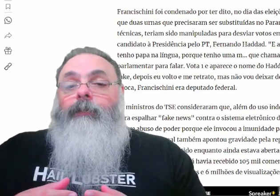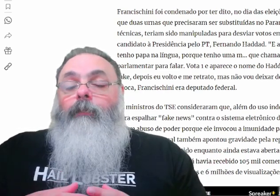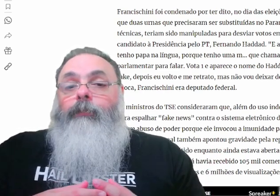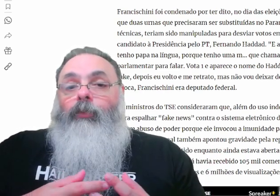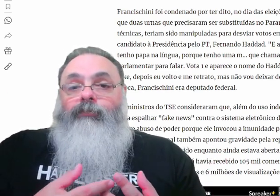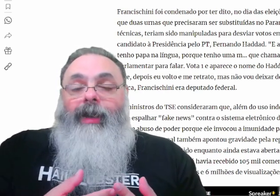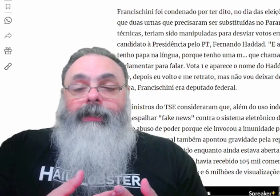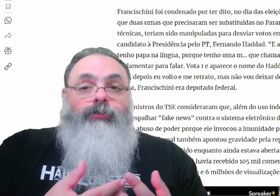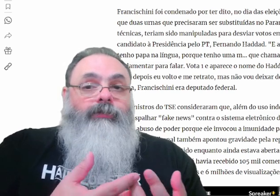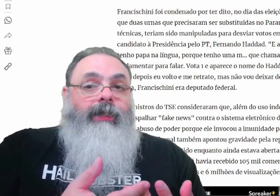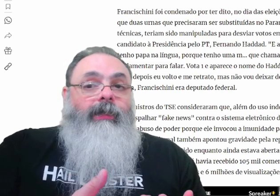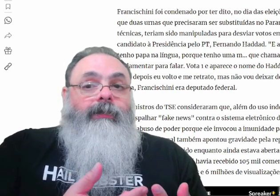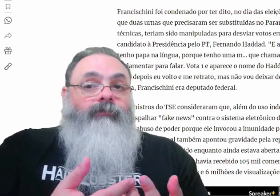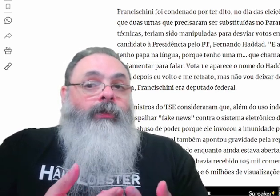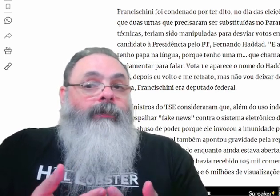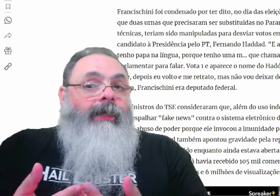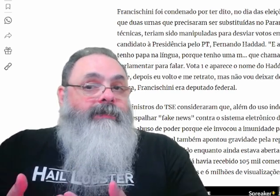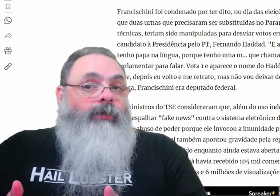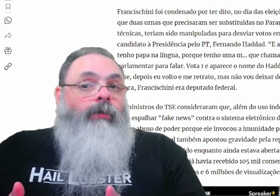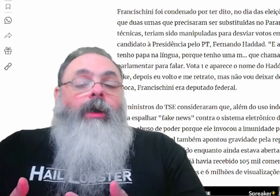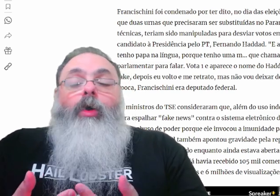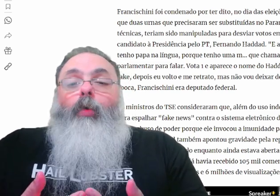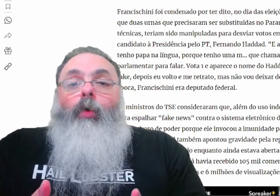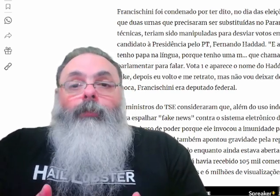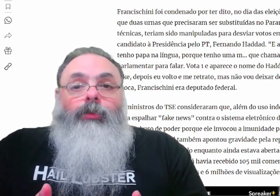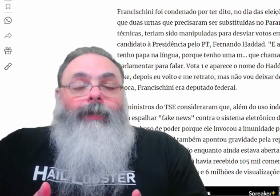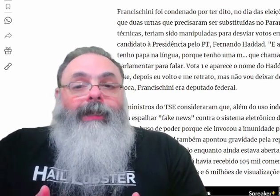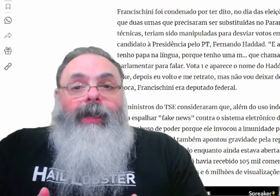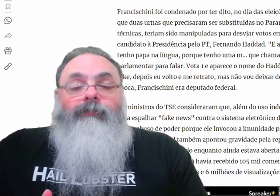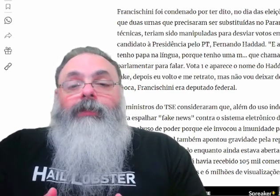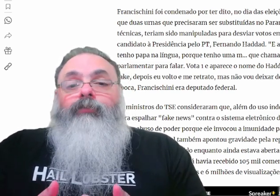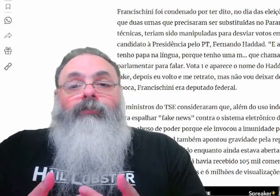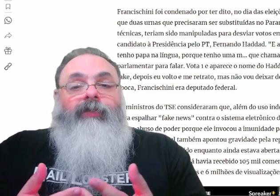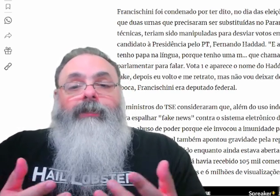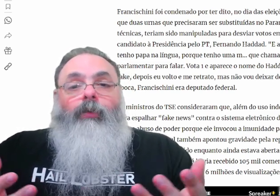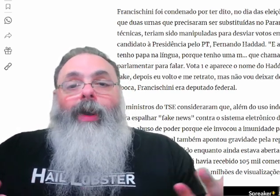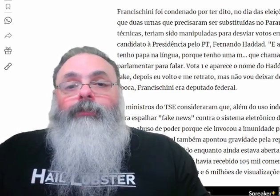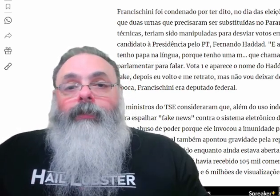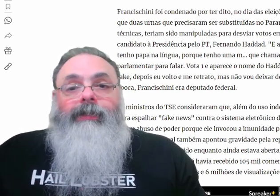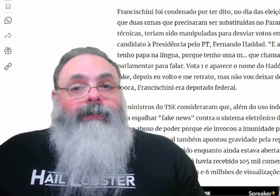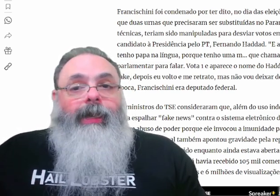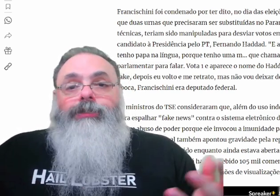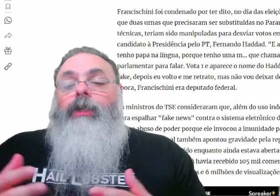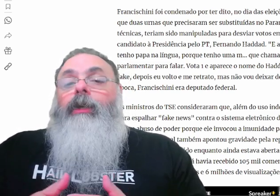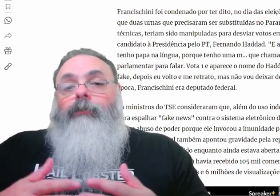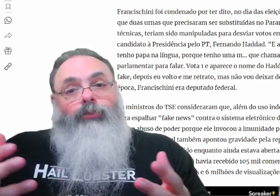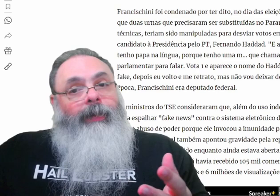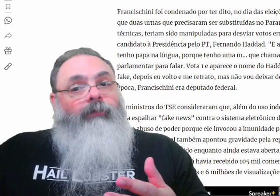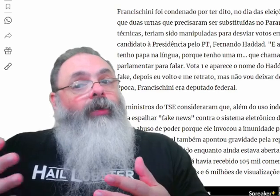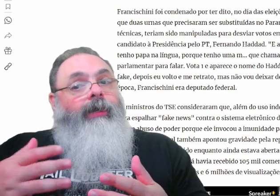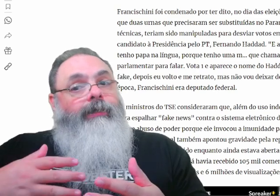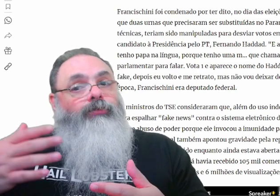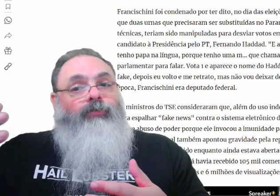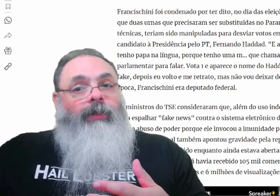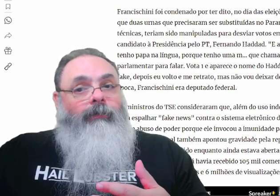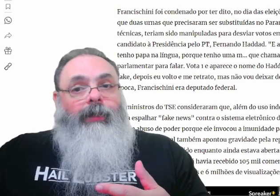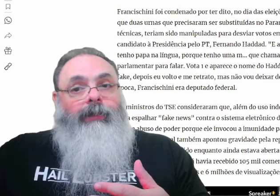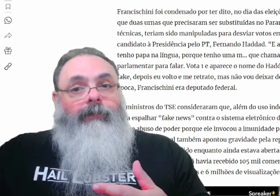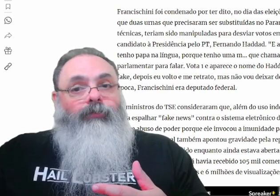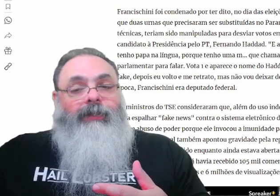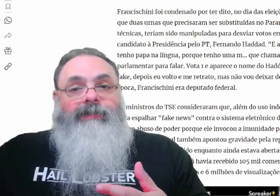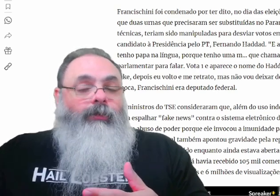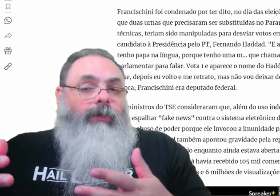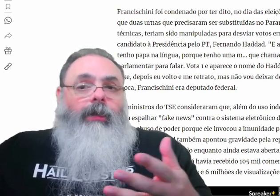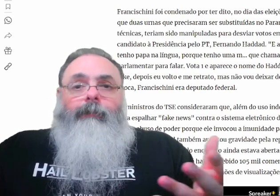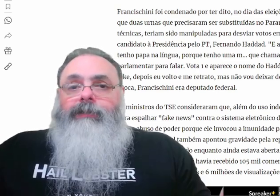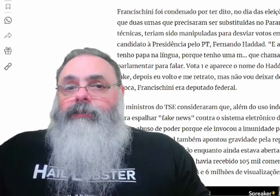diz que é Pablo tem que me provar que isso daí interferiu na eleição como que uma live que foi feita quatro horas da tarde tudo bem que foi antes do